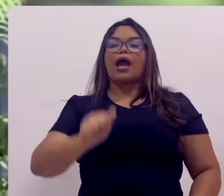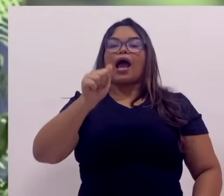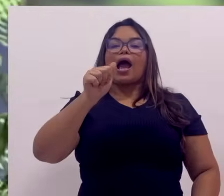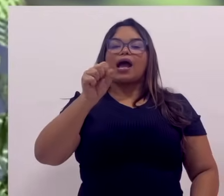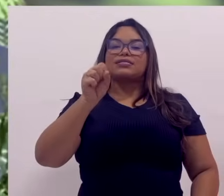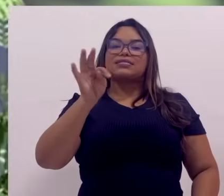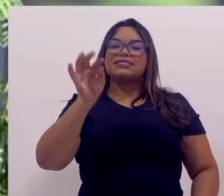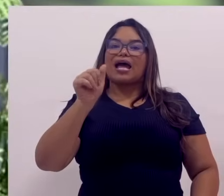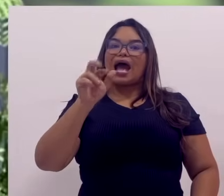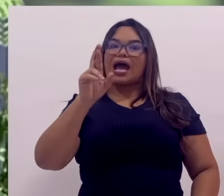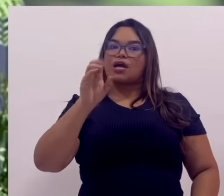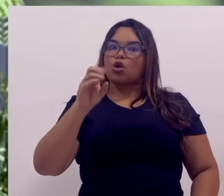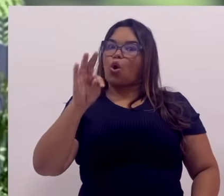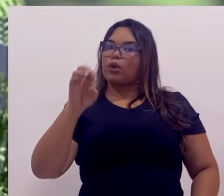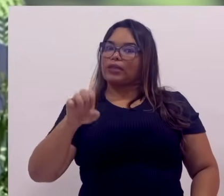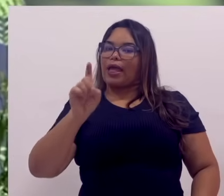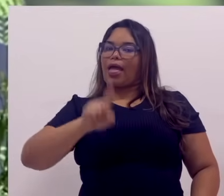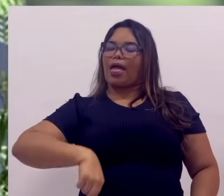de Astarote.